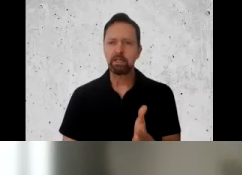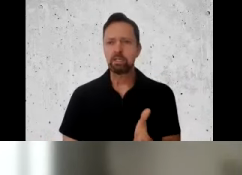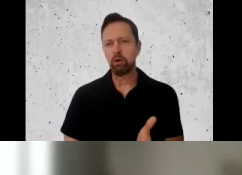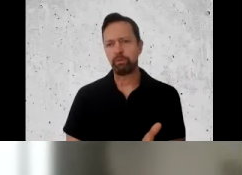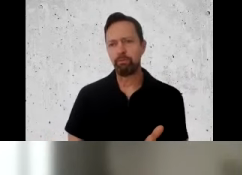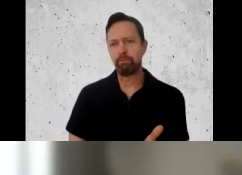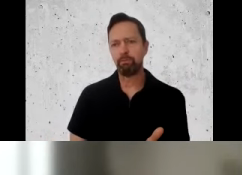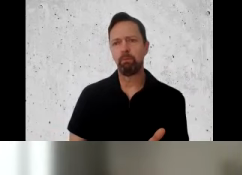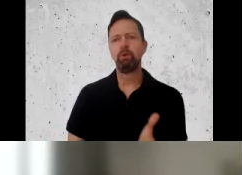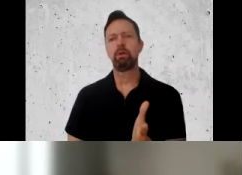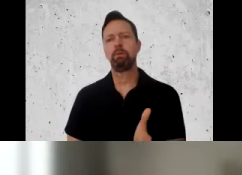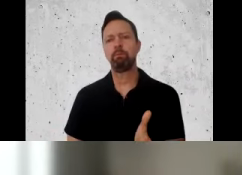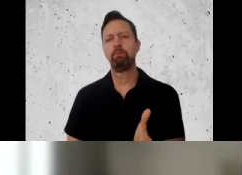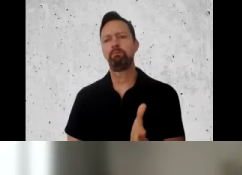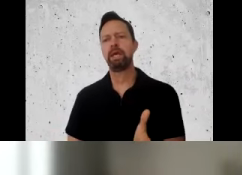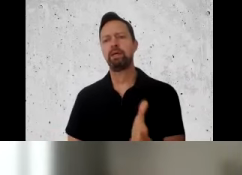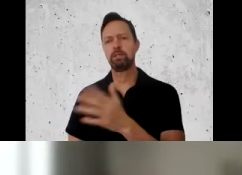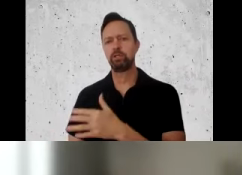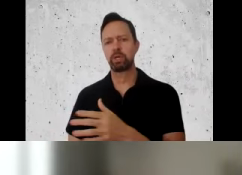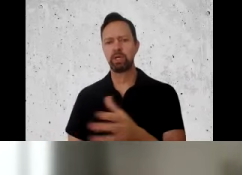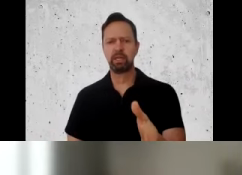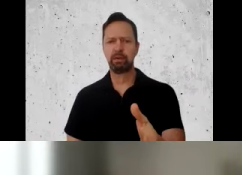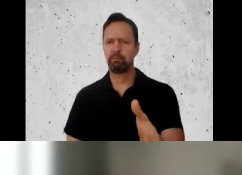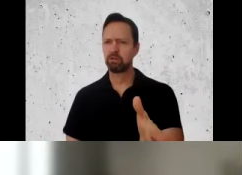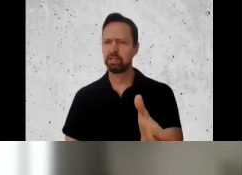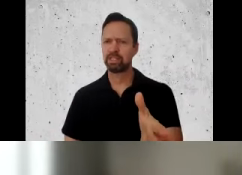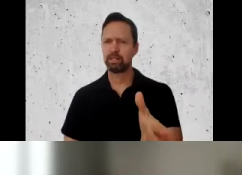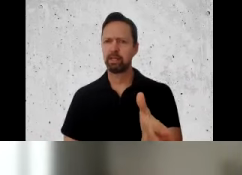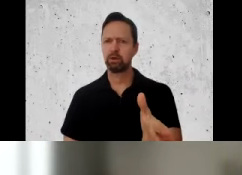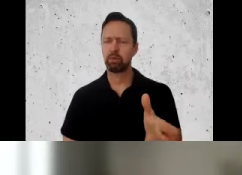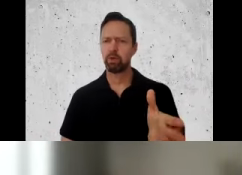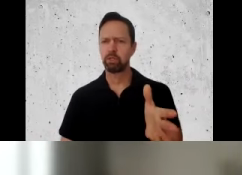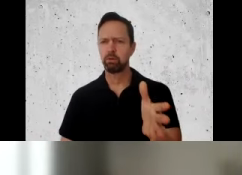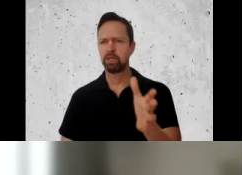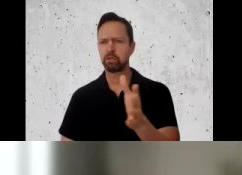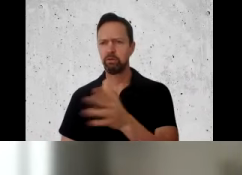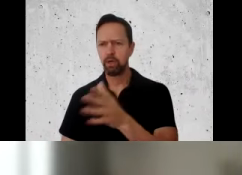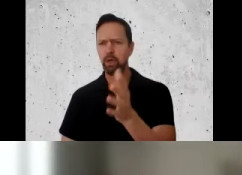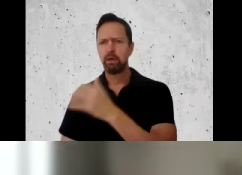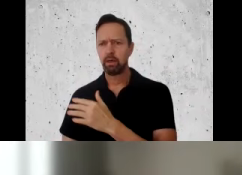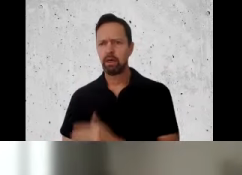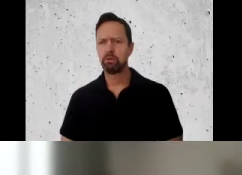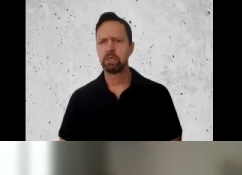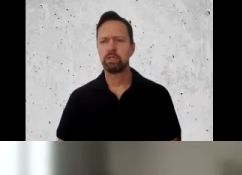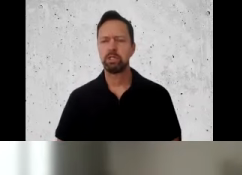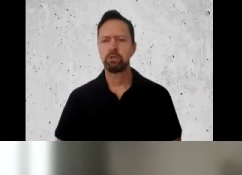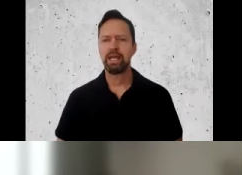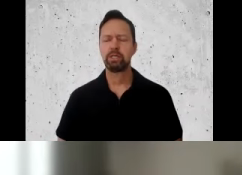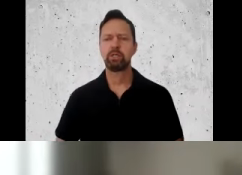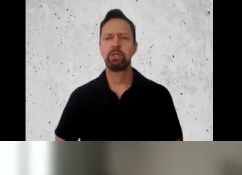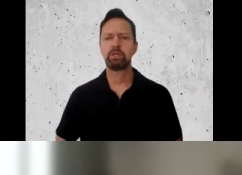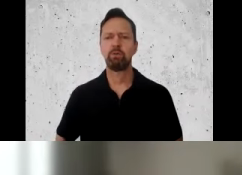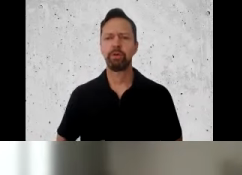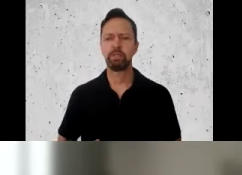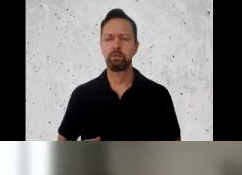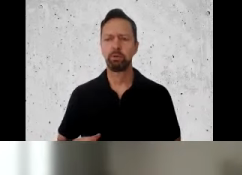O Douglas North, muito bem antes disso, isso aqui é 1970, alguma coisa, e o Douglas North, anos antes disso, ele